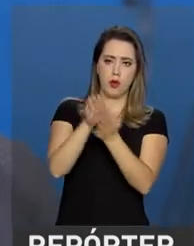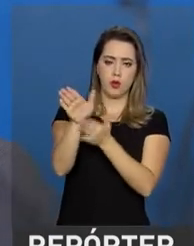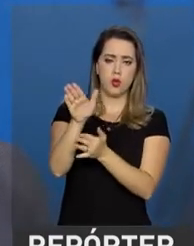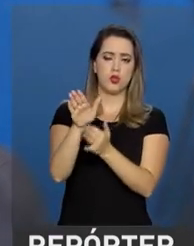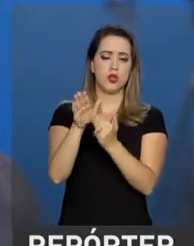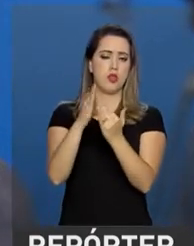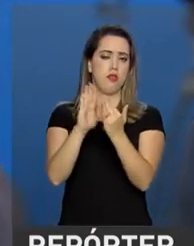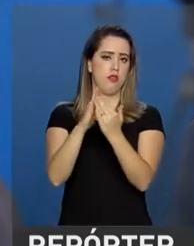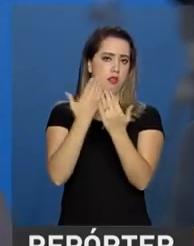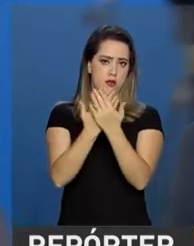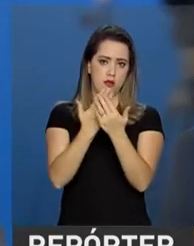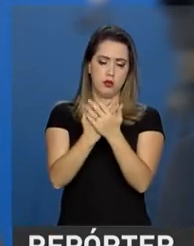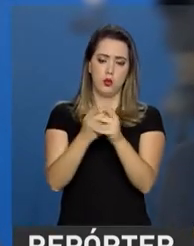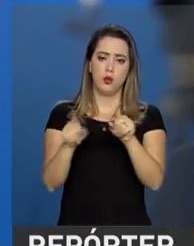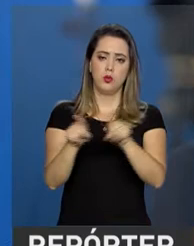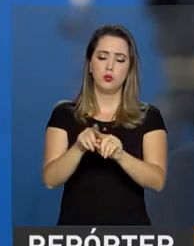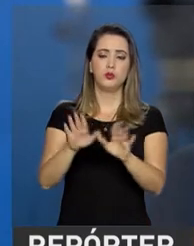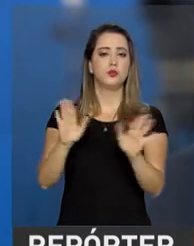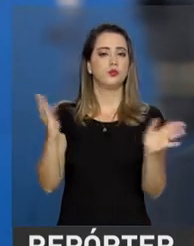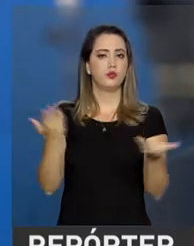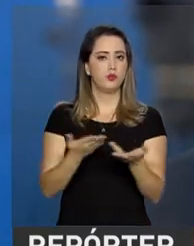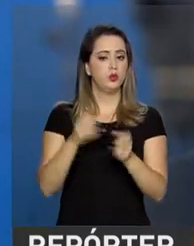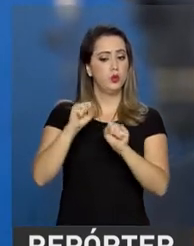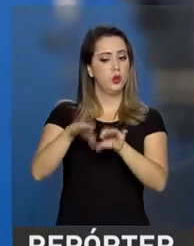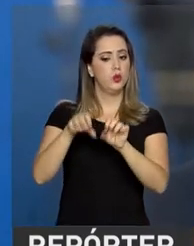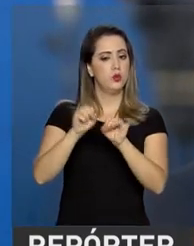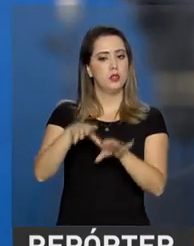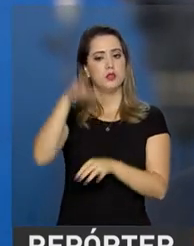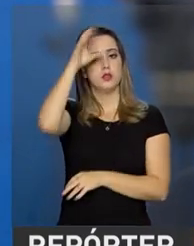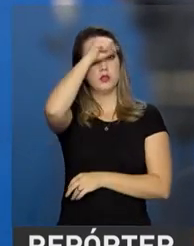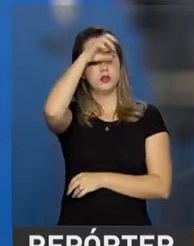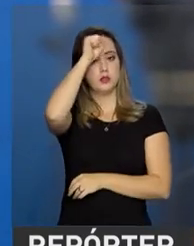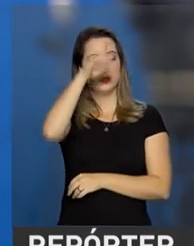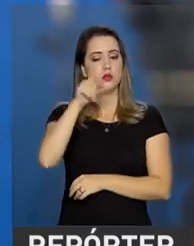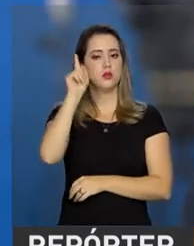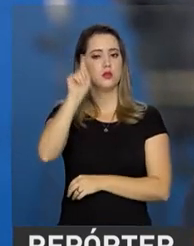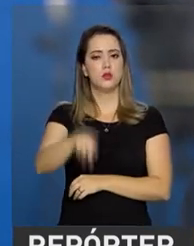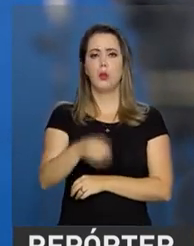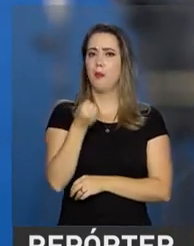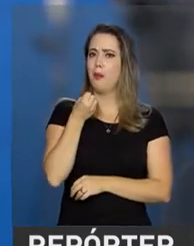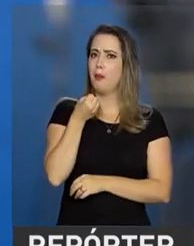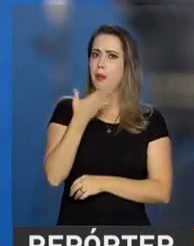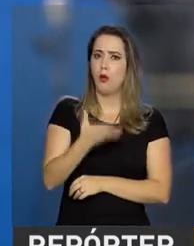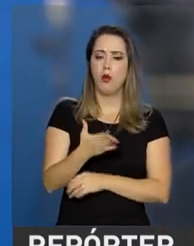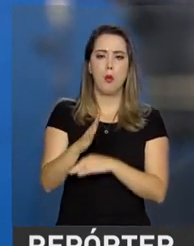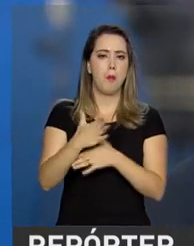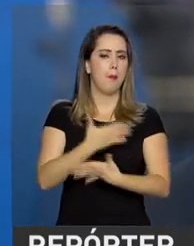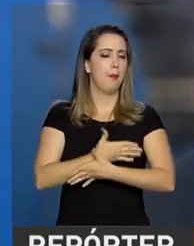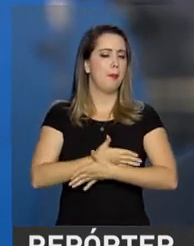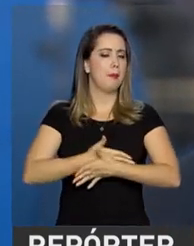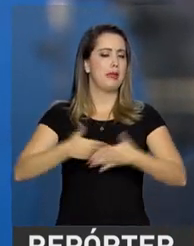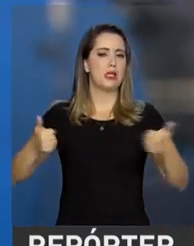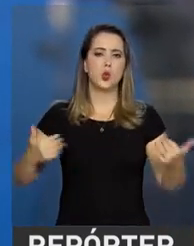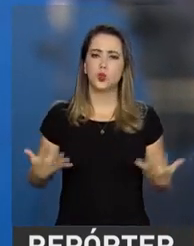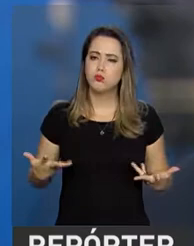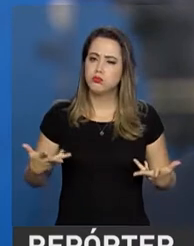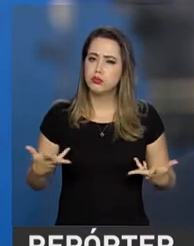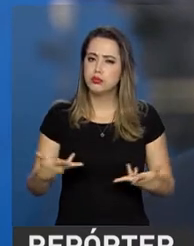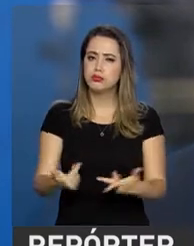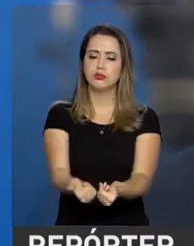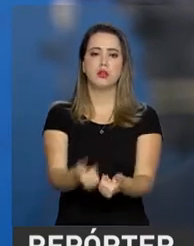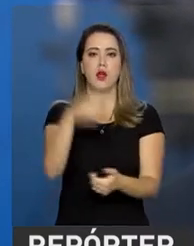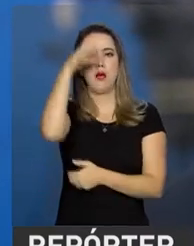E o processo de ensino-aprendizagem tem dado um salto importante de qualidade